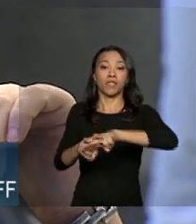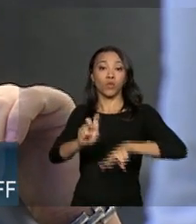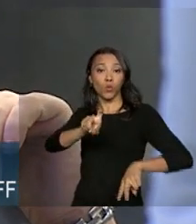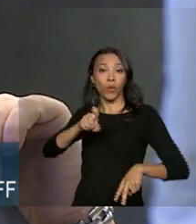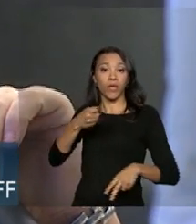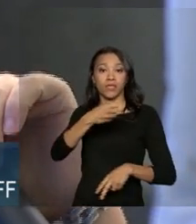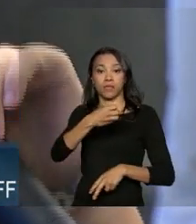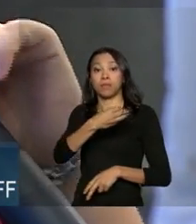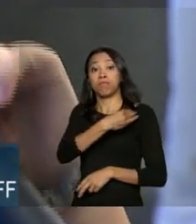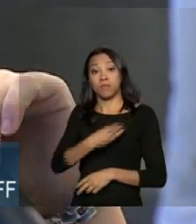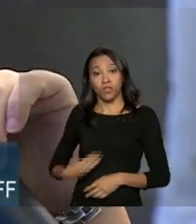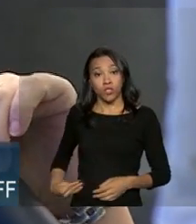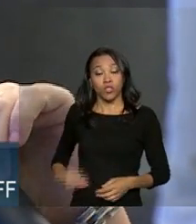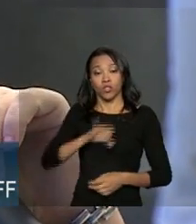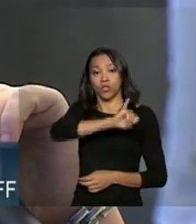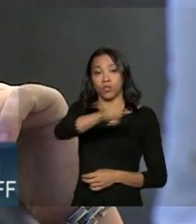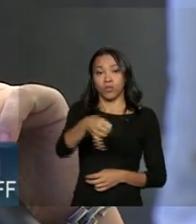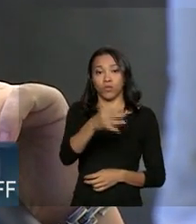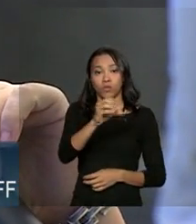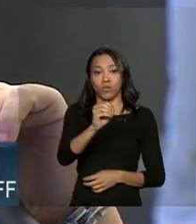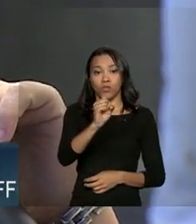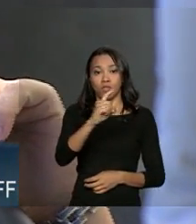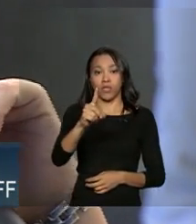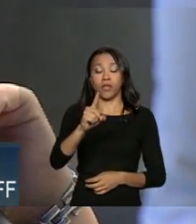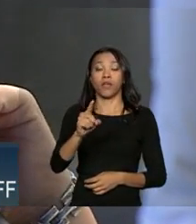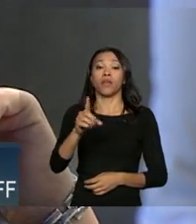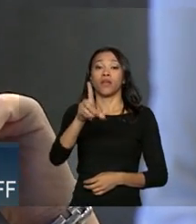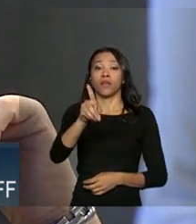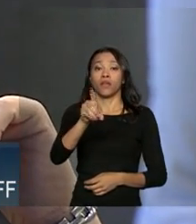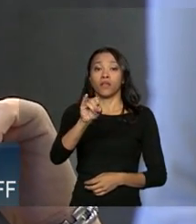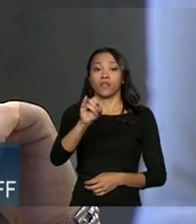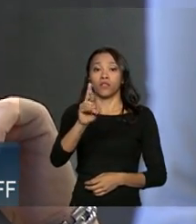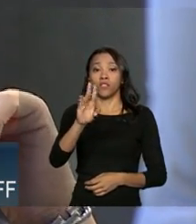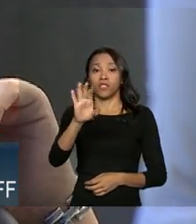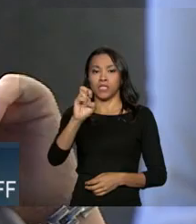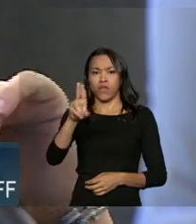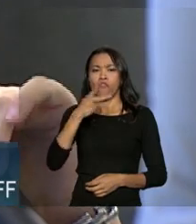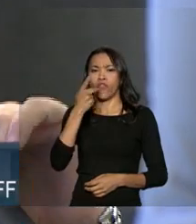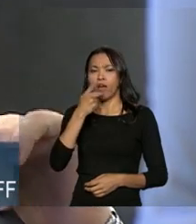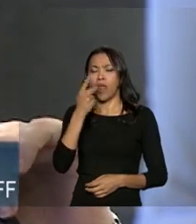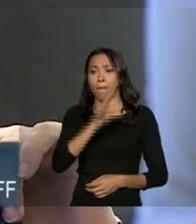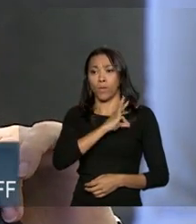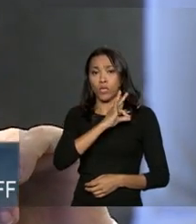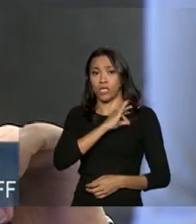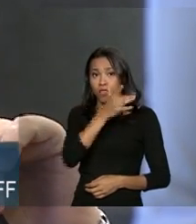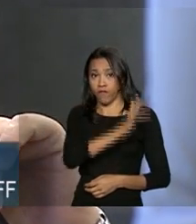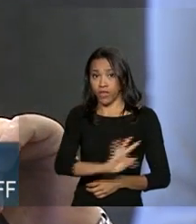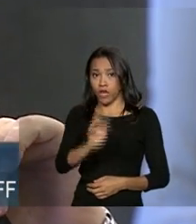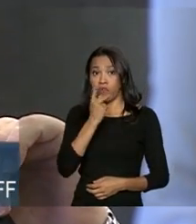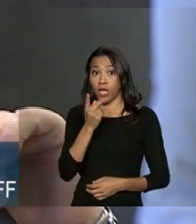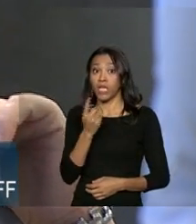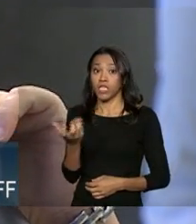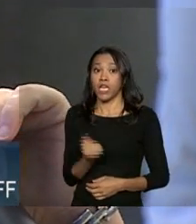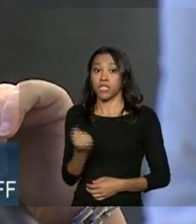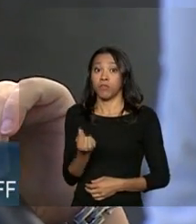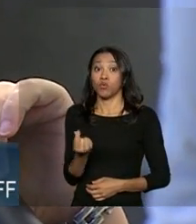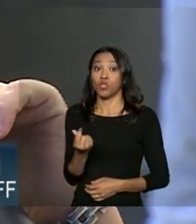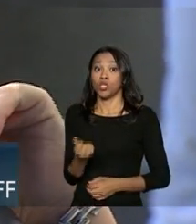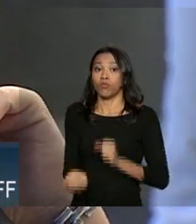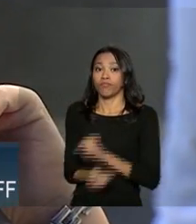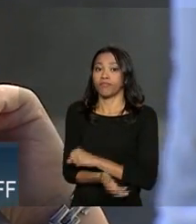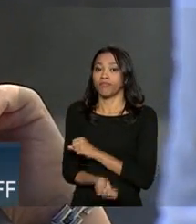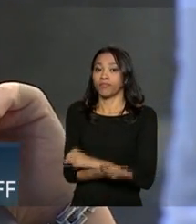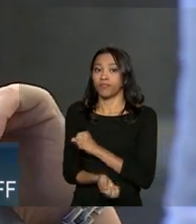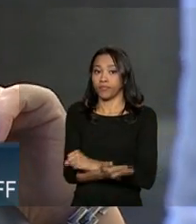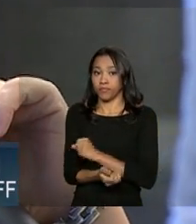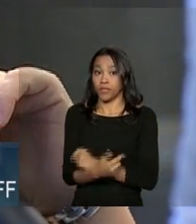Dirceu, as informações da Polícia Federal é que ele teria continuado recebendo propina ainda em 2012, no caso da Petrobras, já no